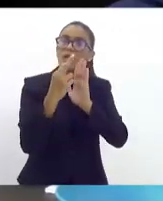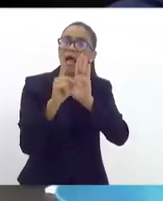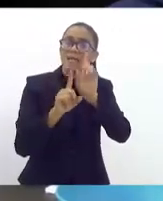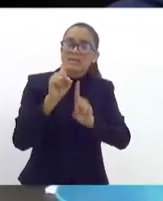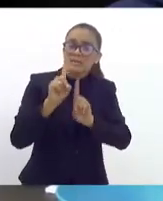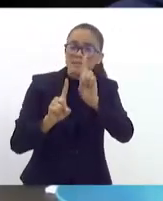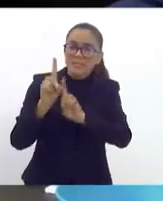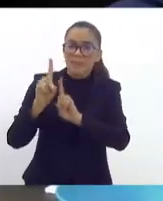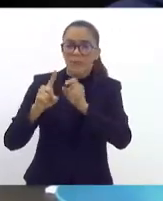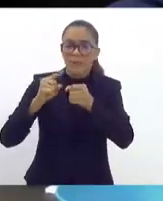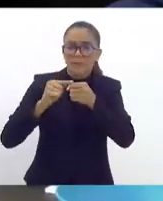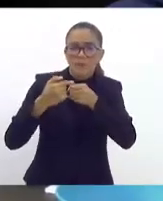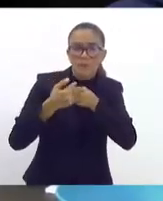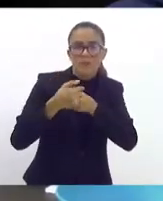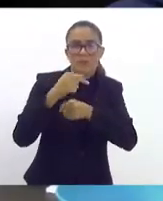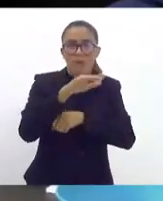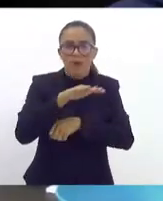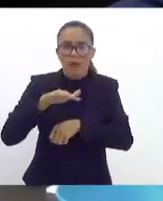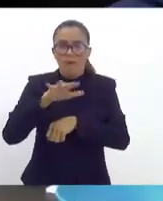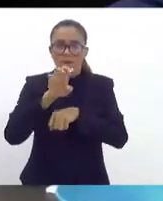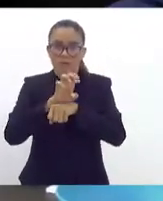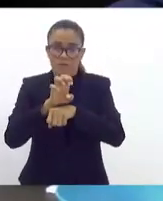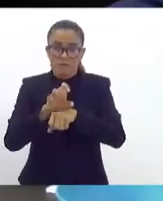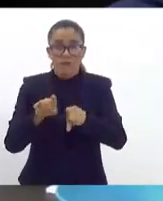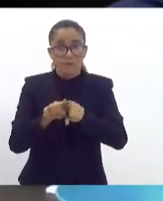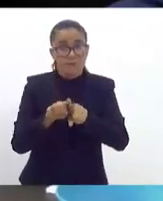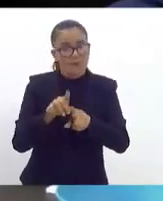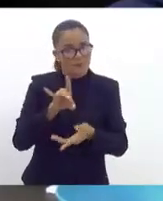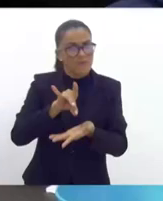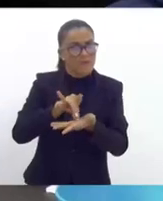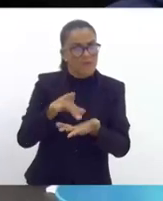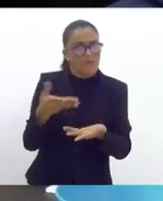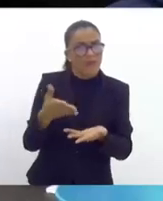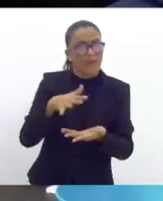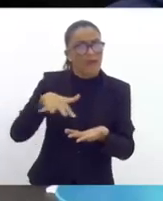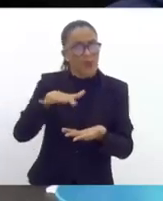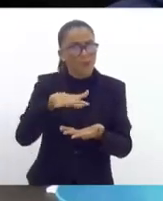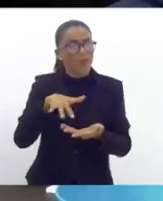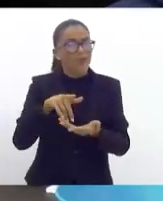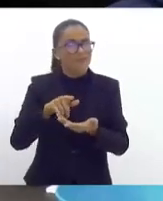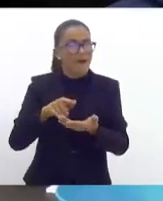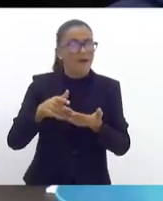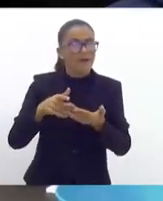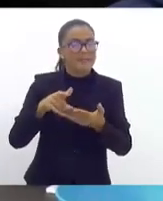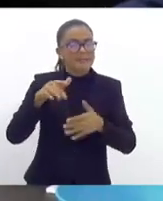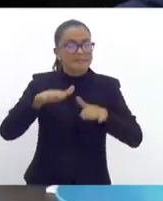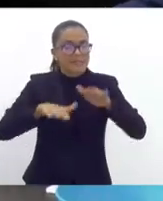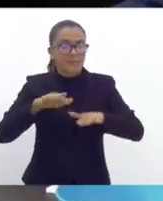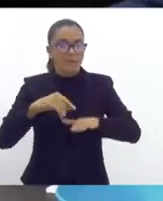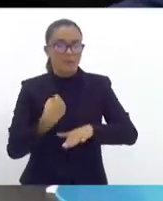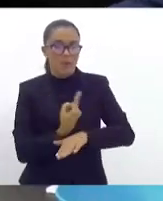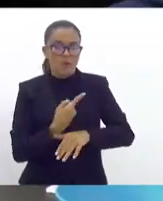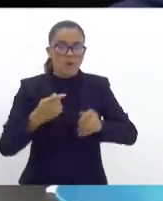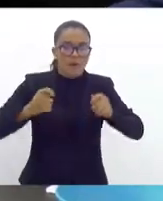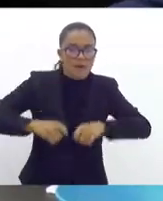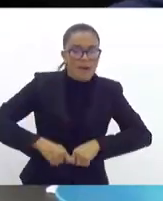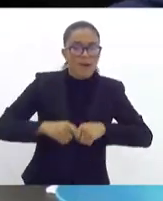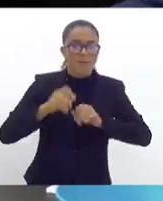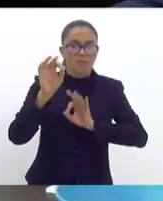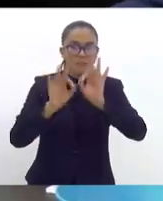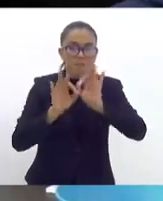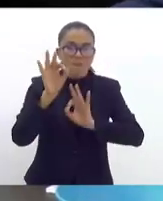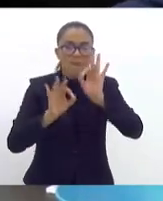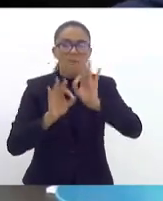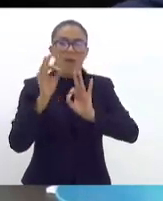no município em âmbito Estadual então de fato é algo que vai parecer de nós uma capacidade formulativa